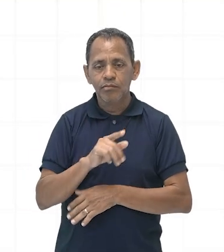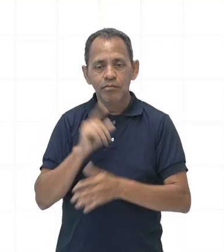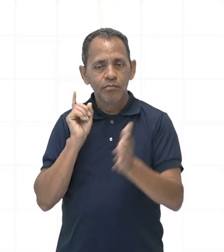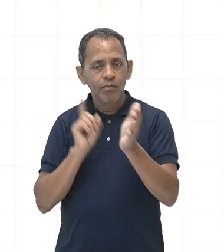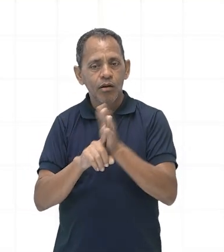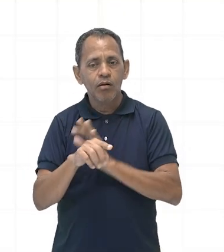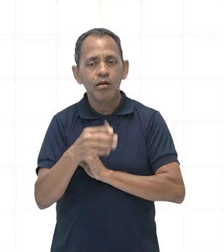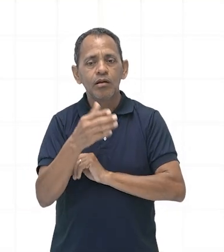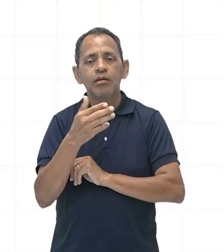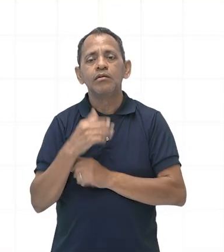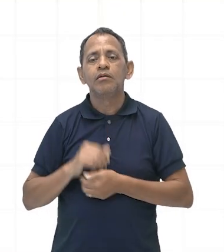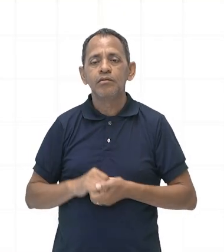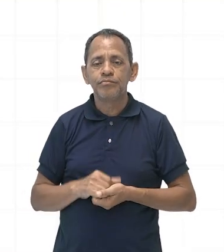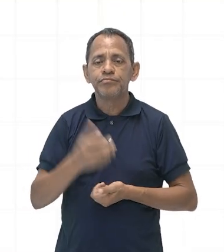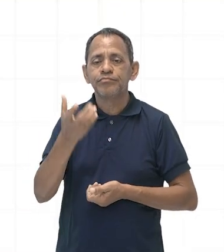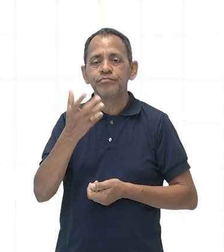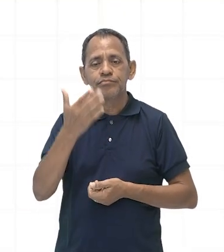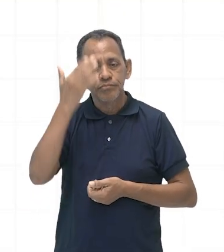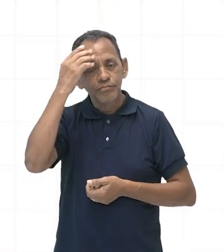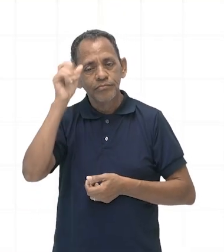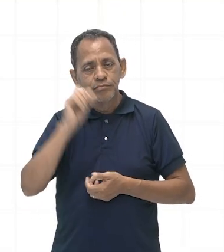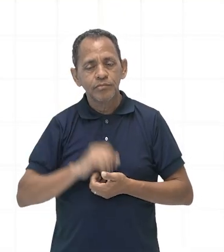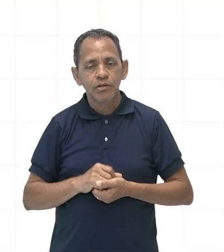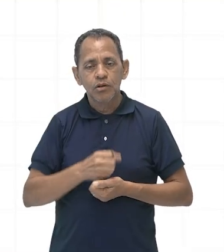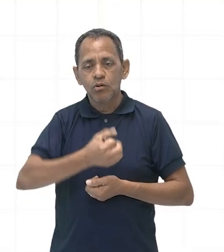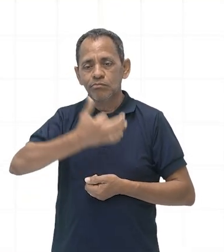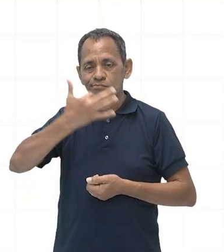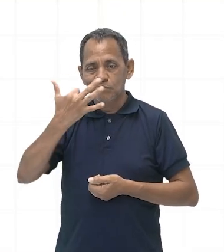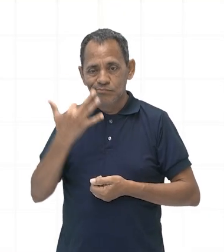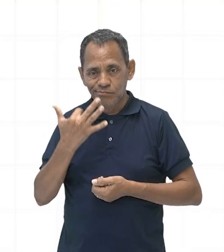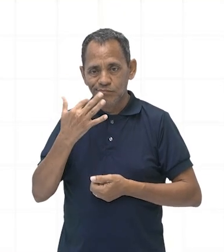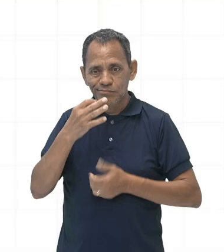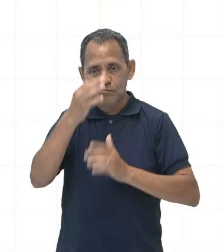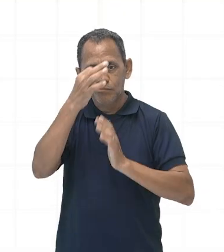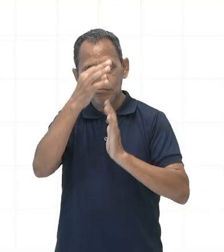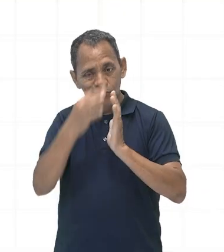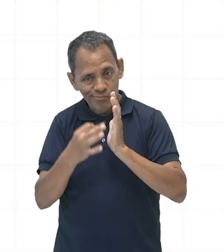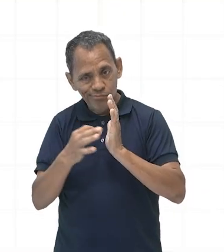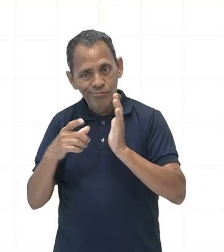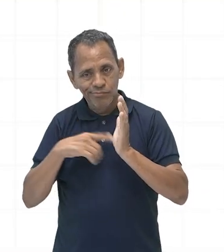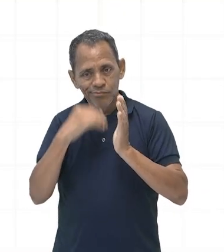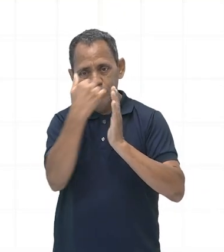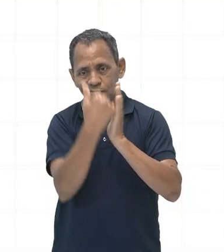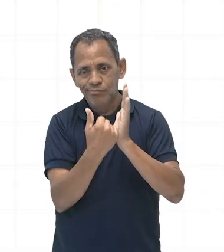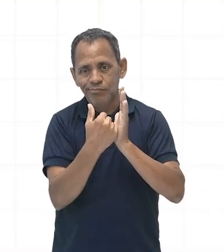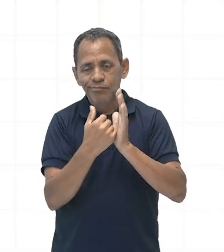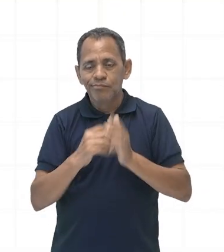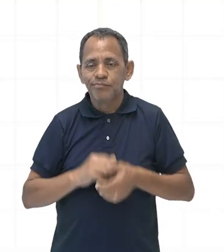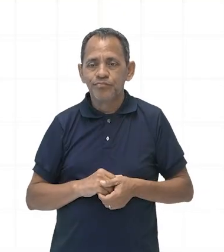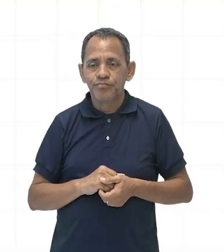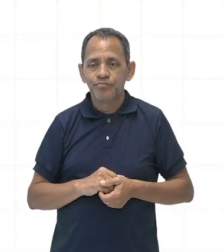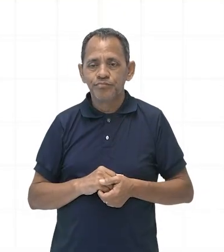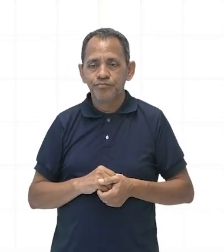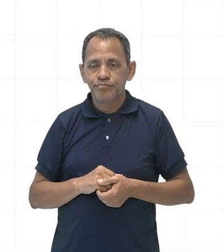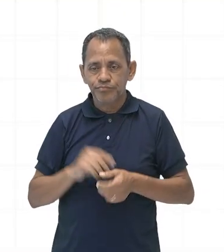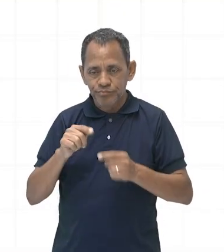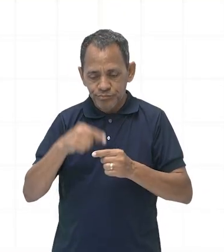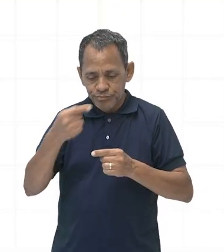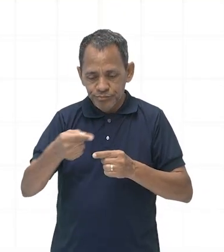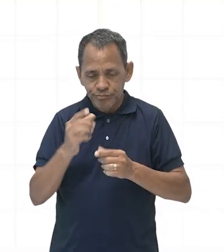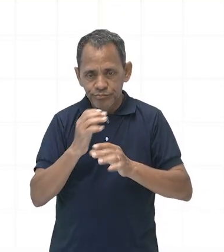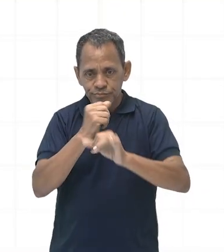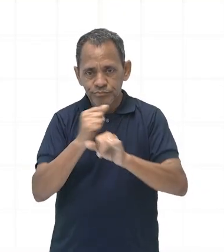quantos % teve de desconto nessa compra. Então, vamos lá. Ó. Em seguida,